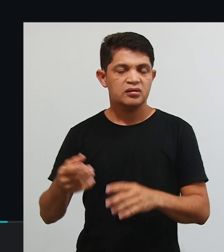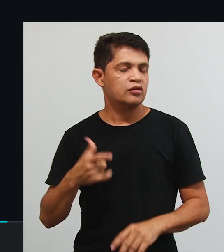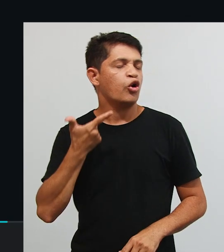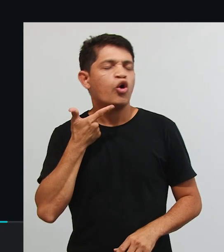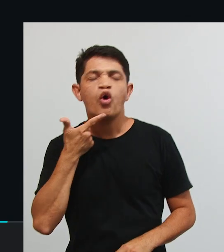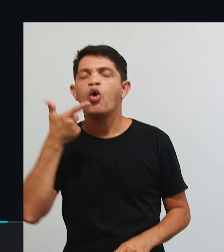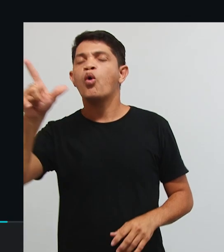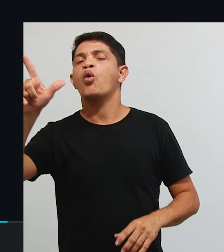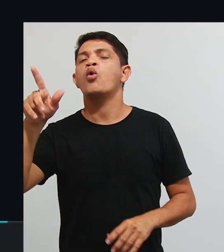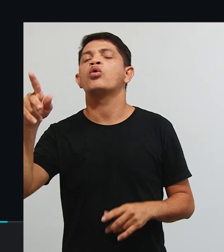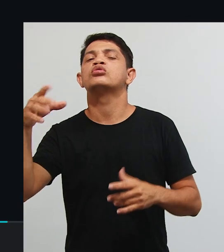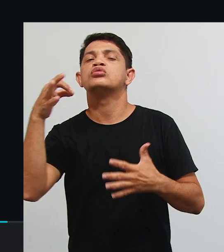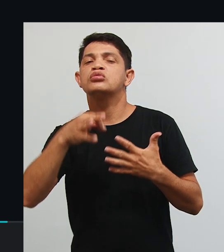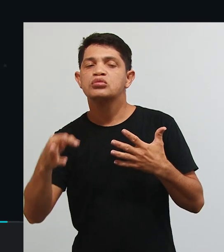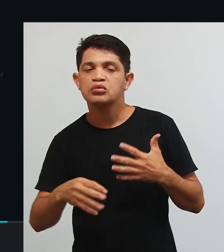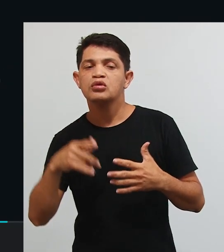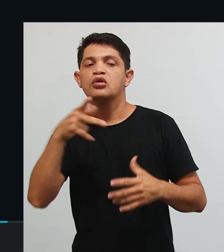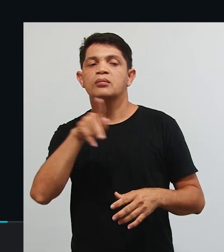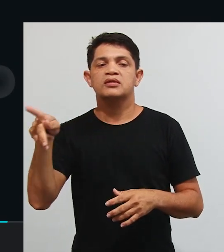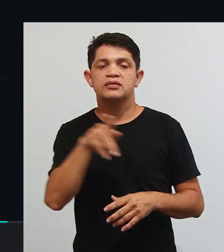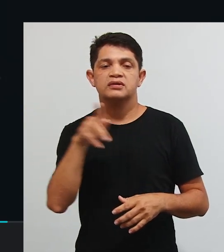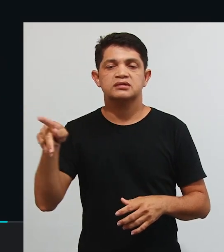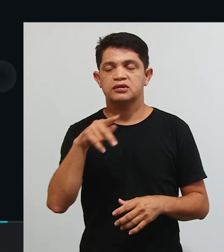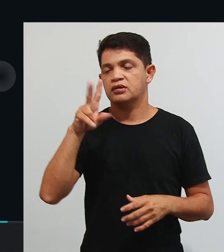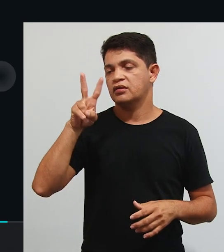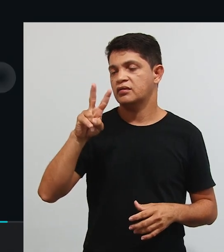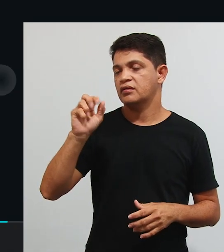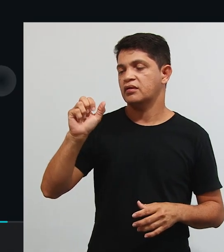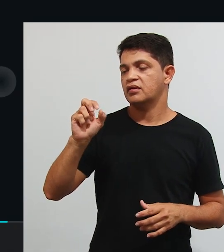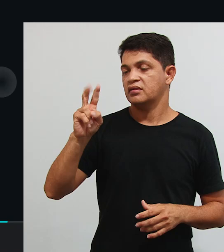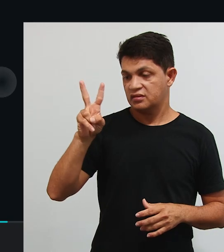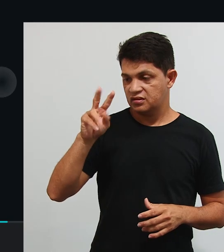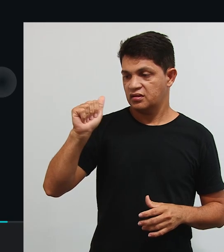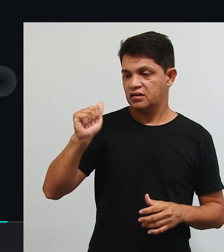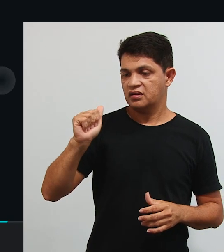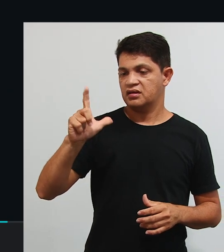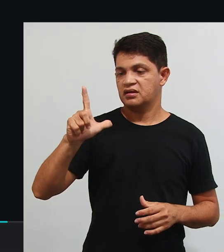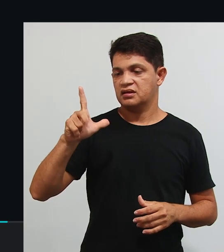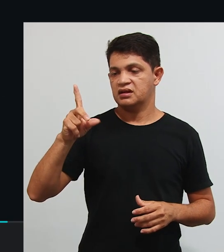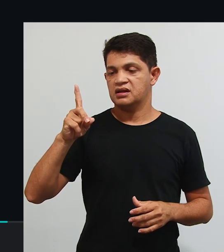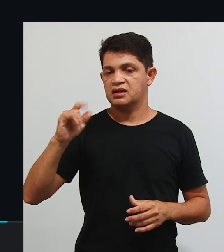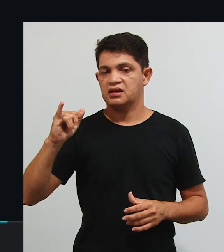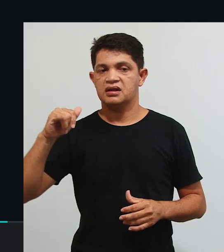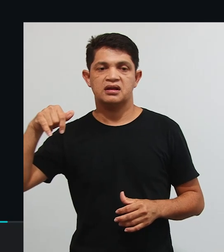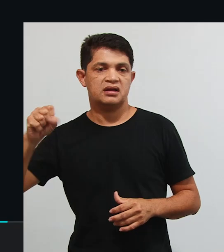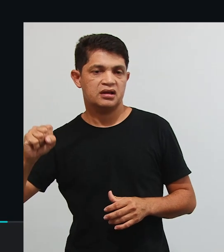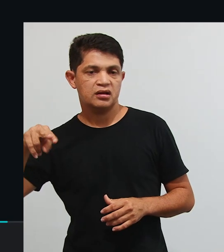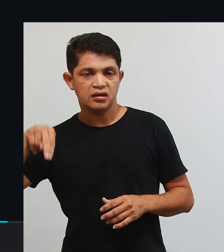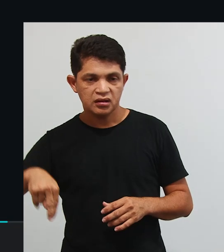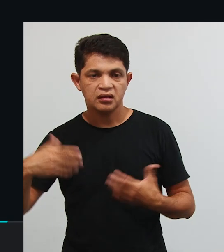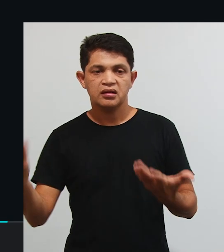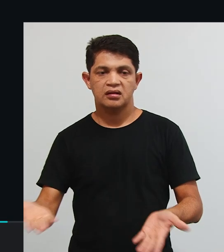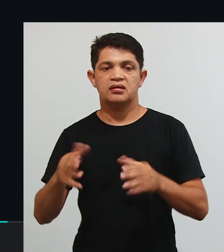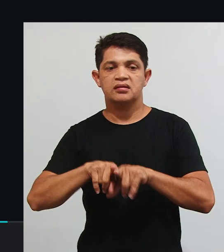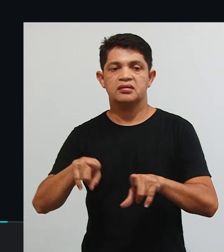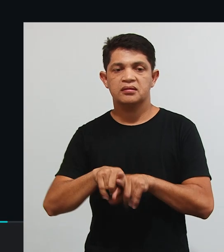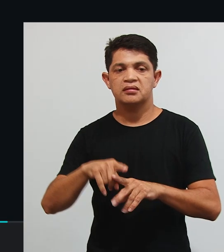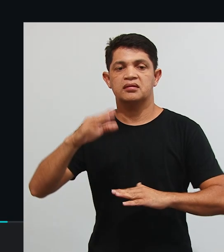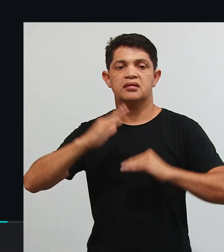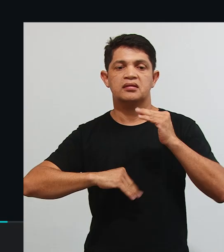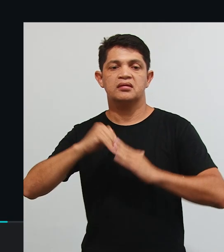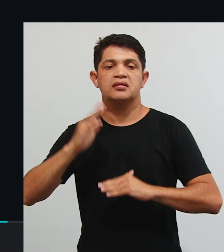de um professor e a temática está alinhada com outro professor. E aí? Você dialoga com os